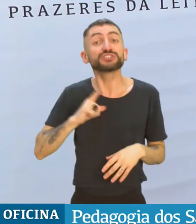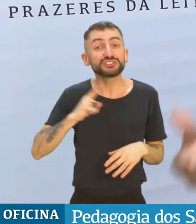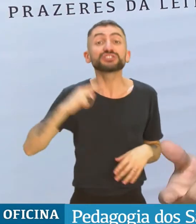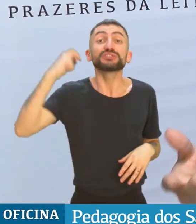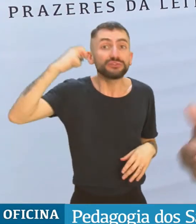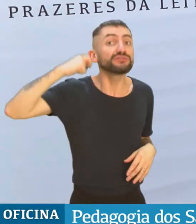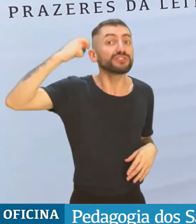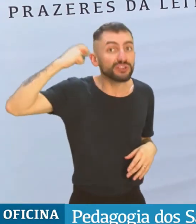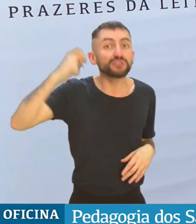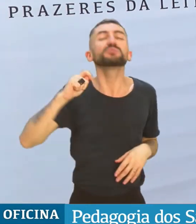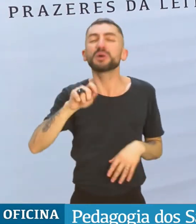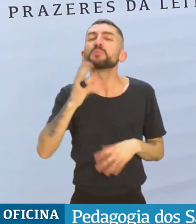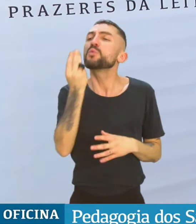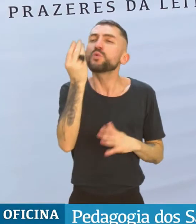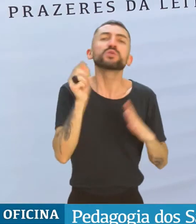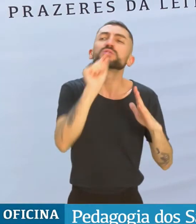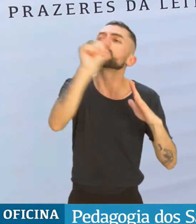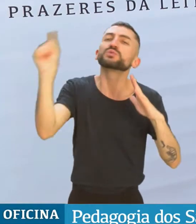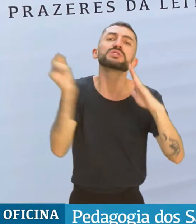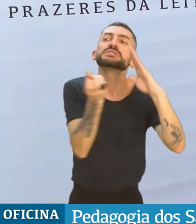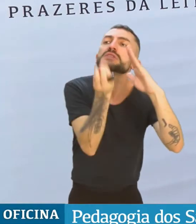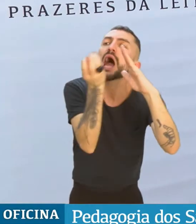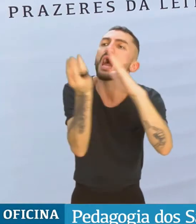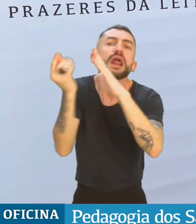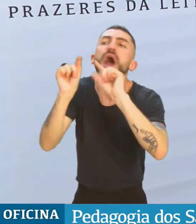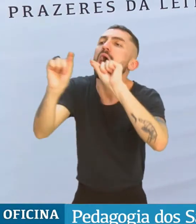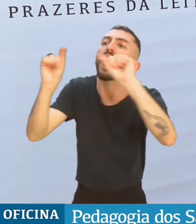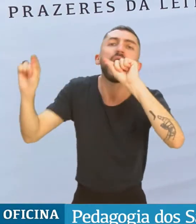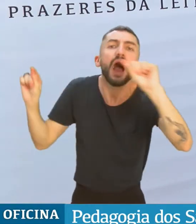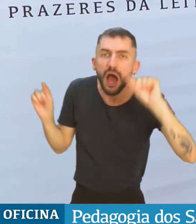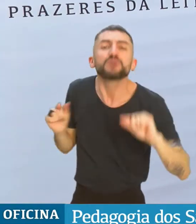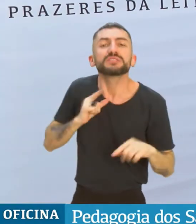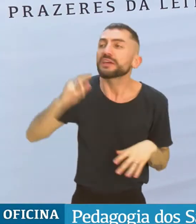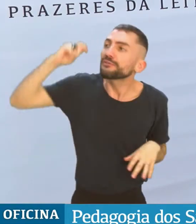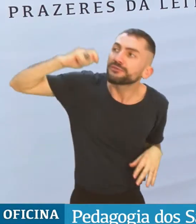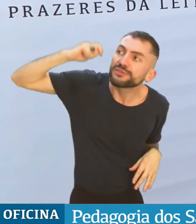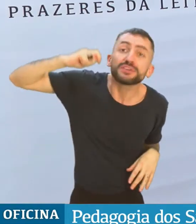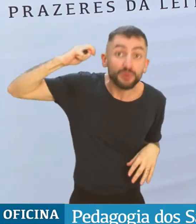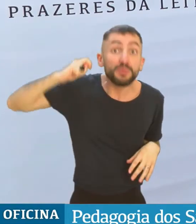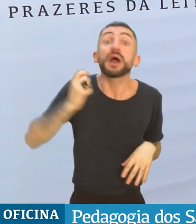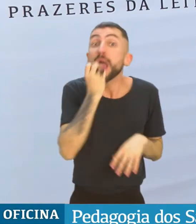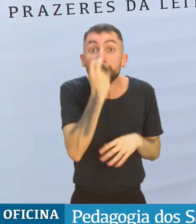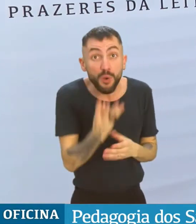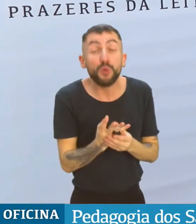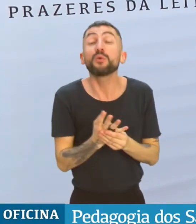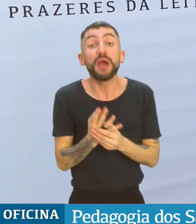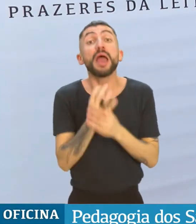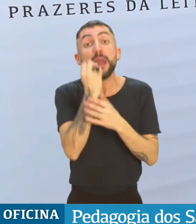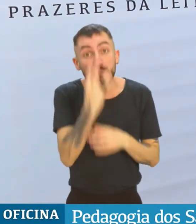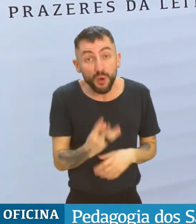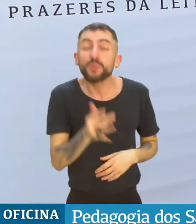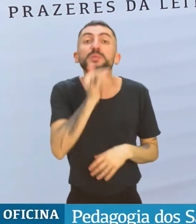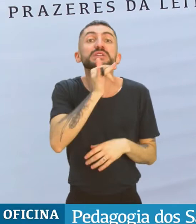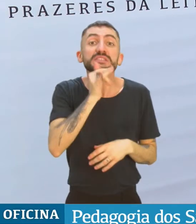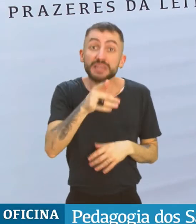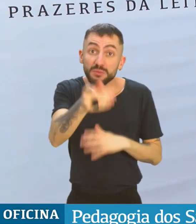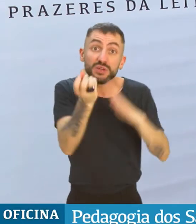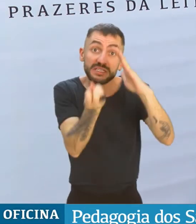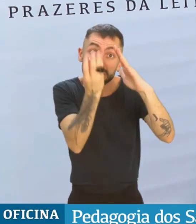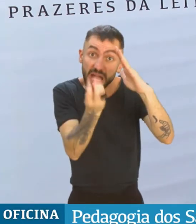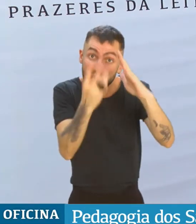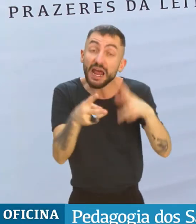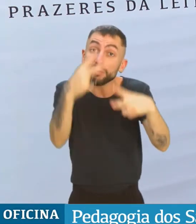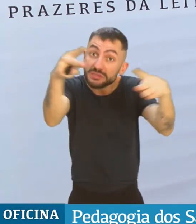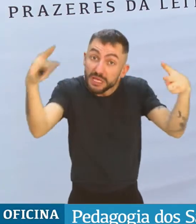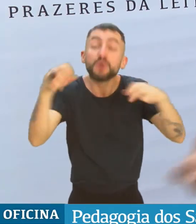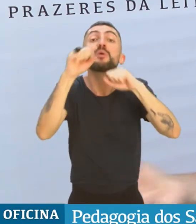algumas apresentações de saraus, algumas restas, performances. E é muito importante para o seu sarau ganhar